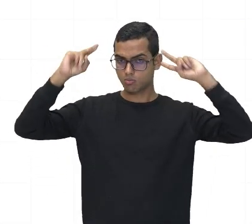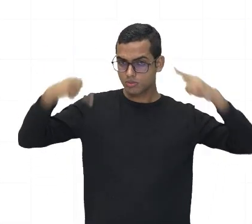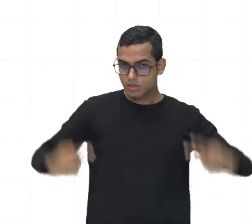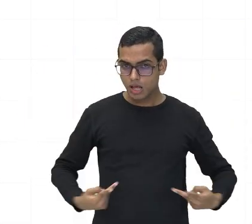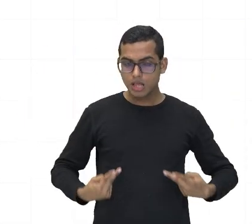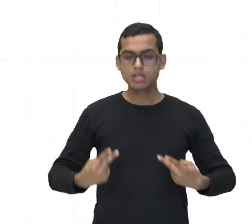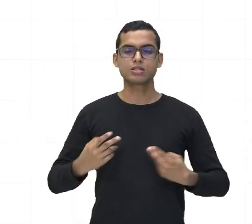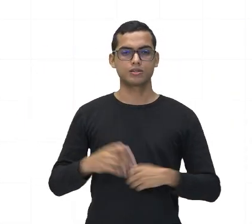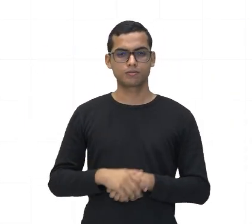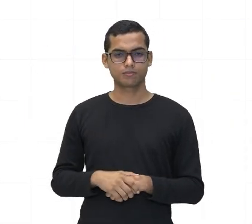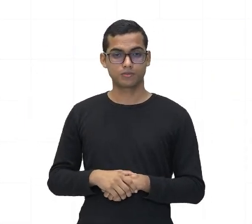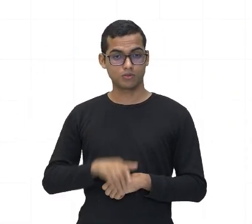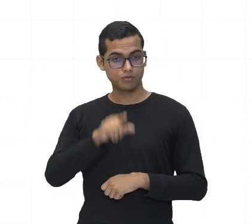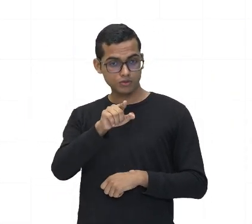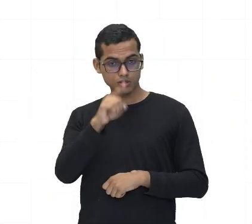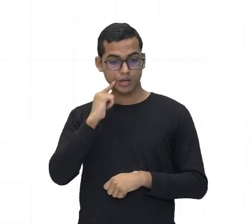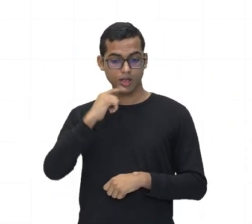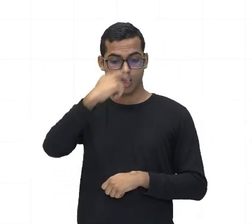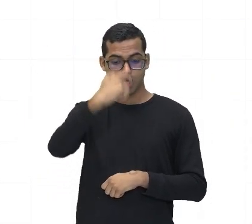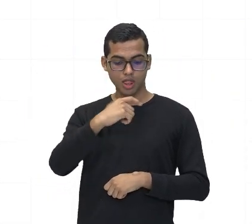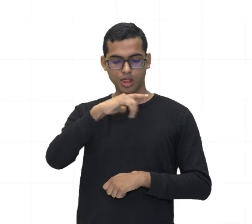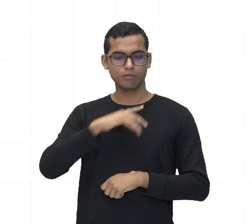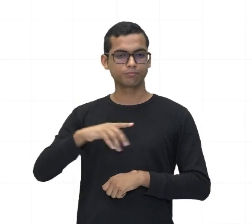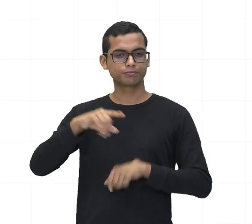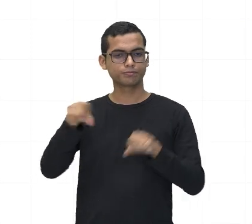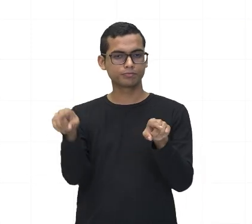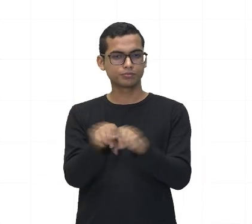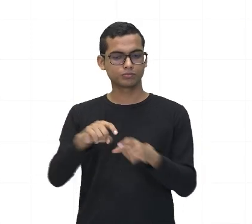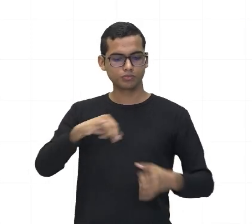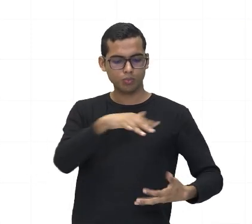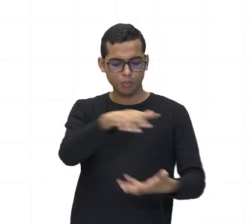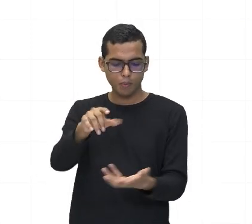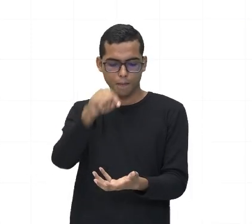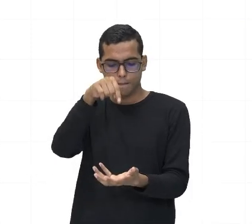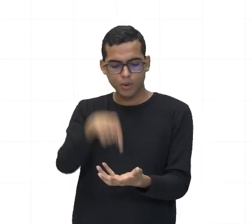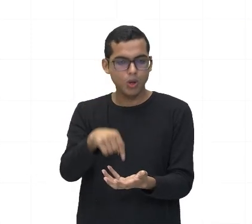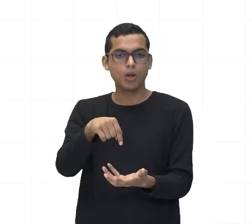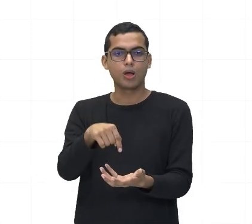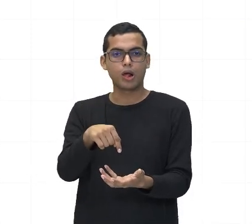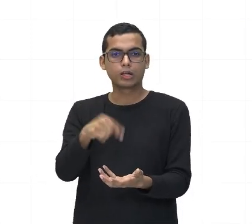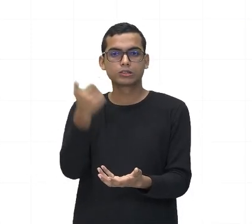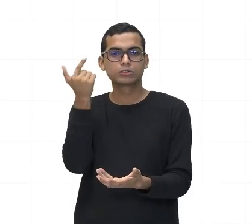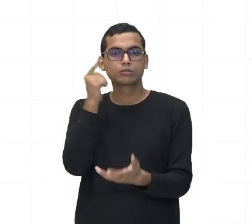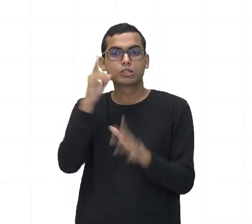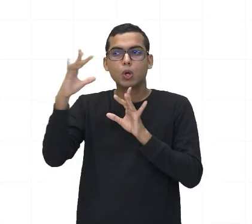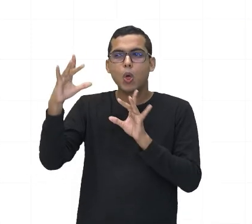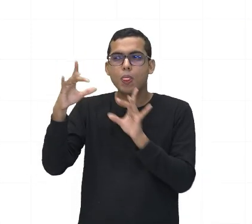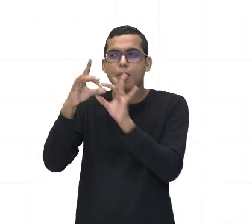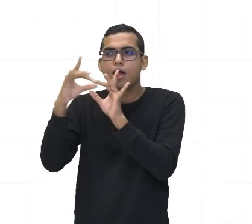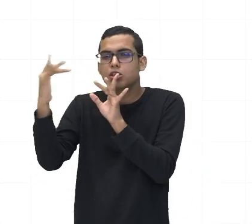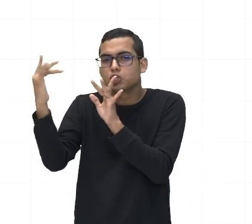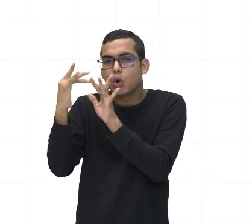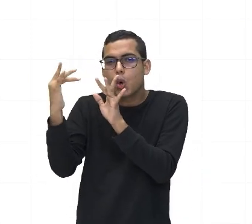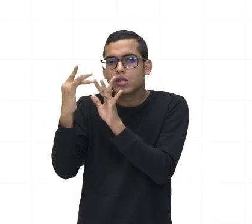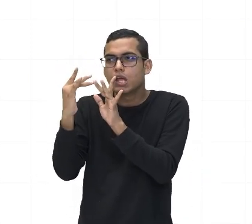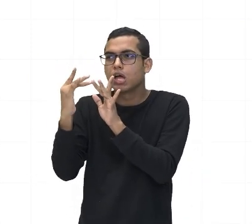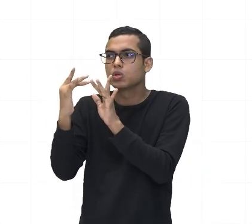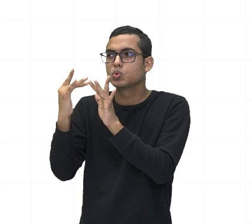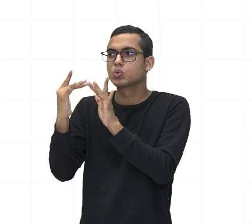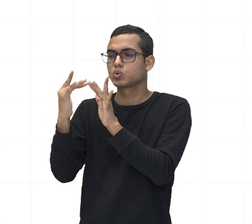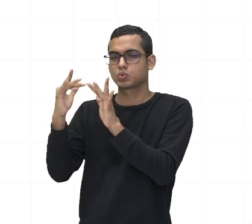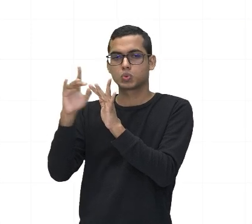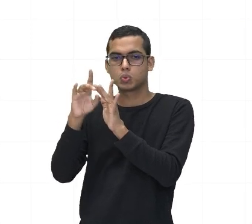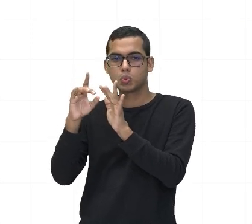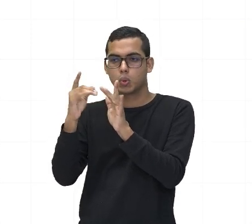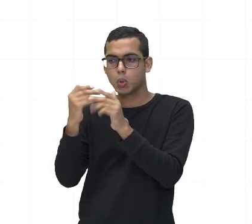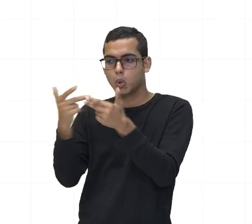humanidade. Ele te liga diretamente a Deus ou ao divino. Eles nos conectam a algo maior do que